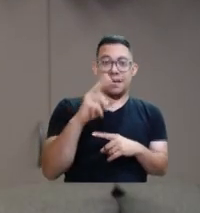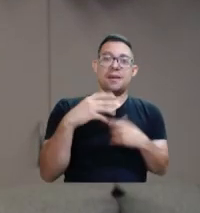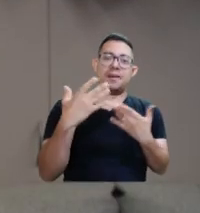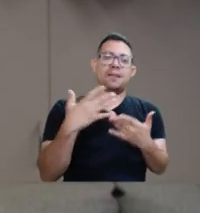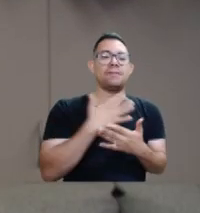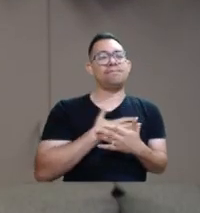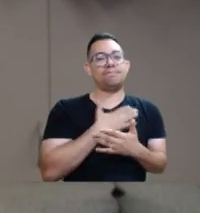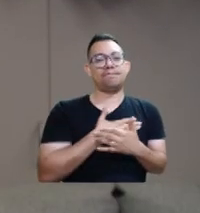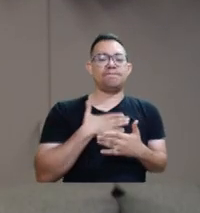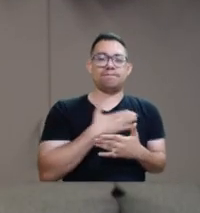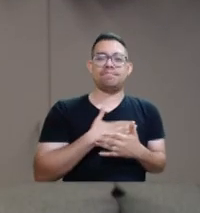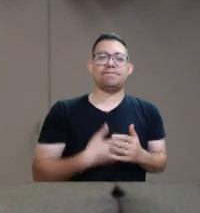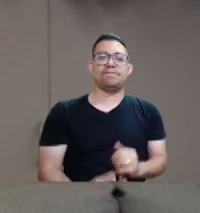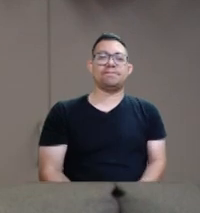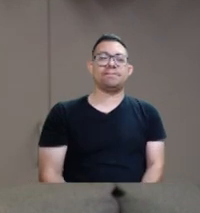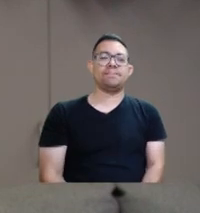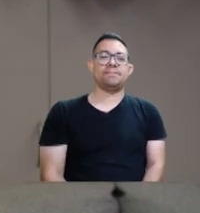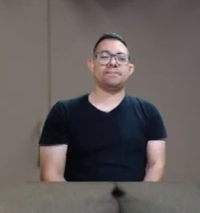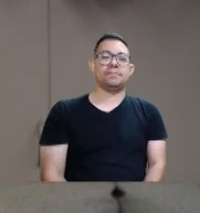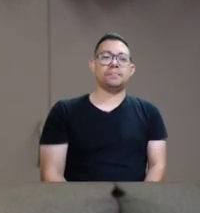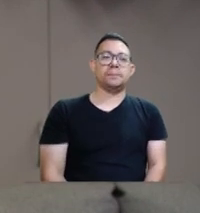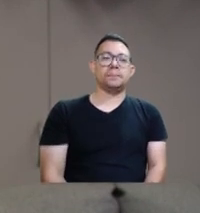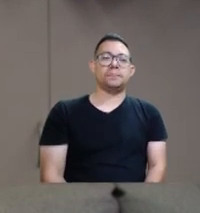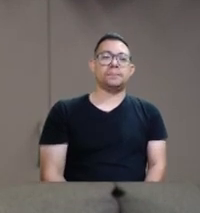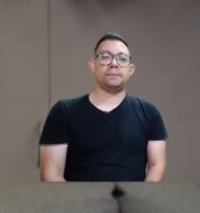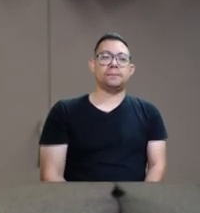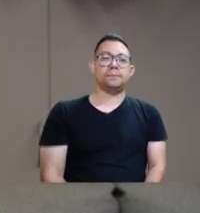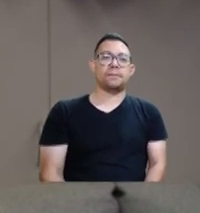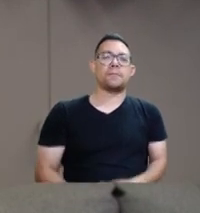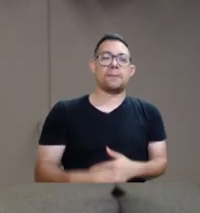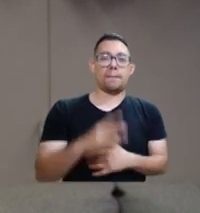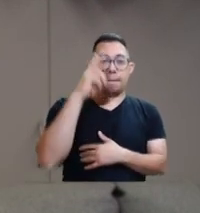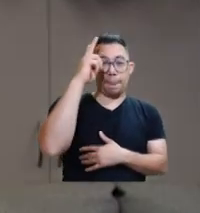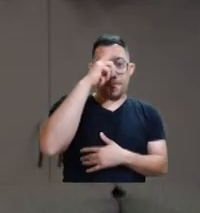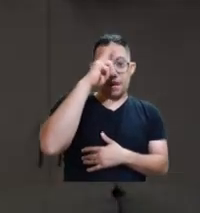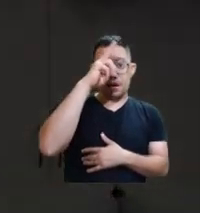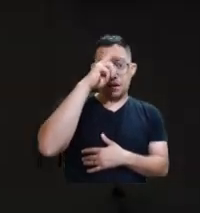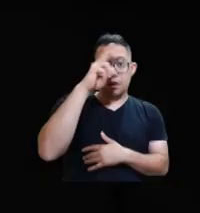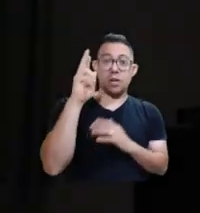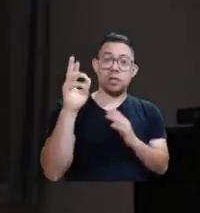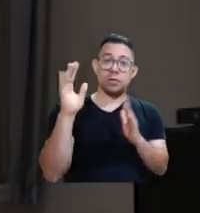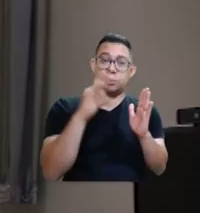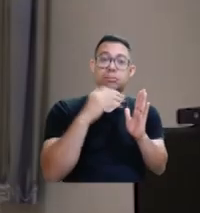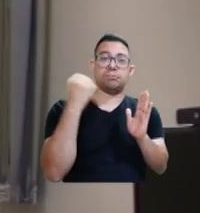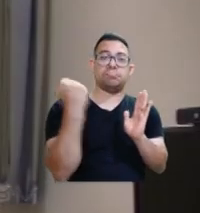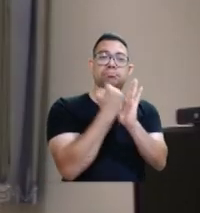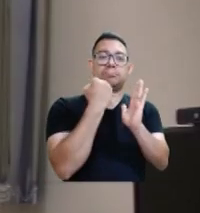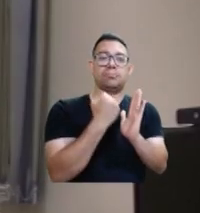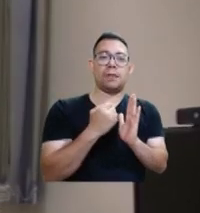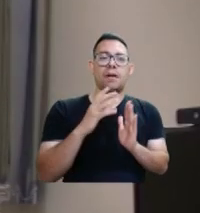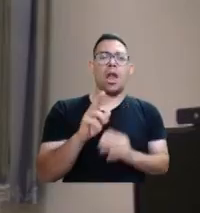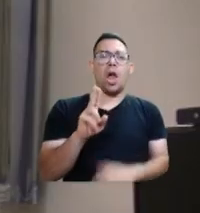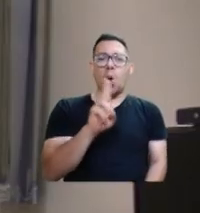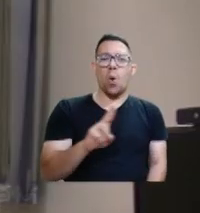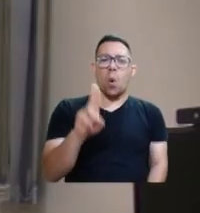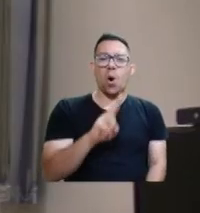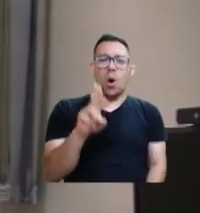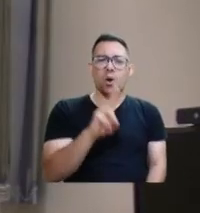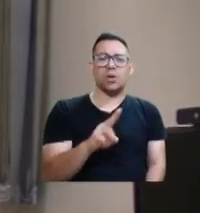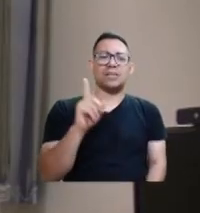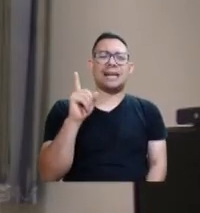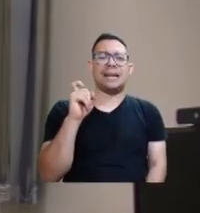O tempo todo, quando existiu. Essa é a história que nos move aqui também, né? Para a preservação de história, eu acho